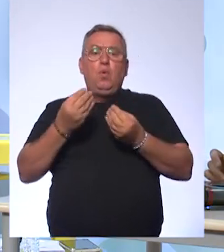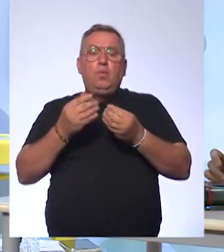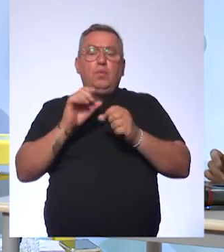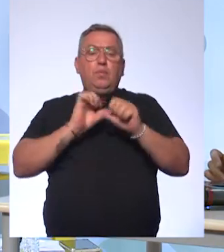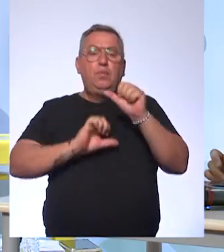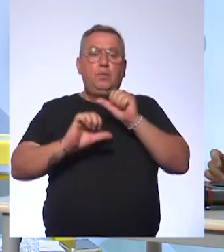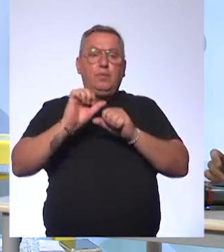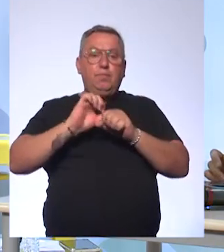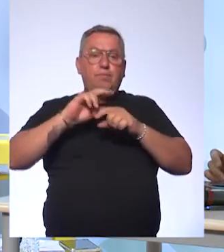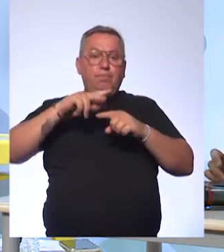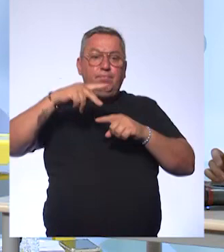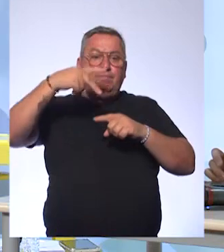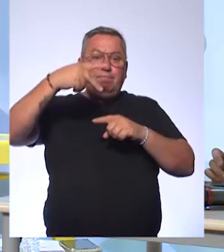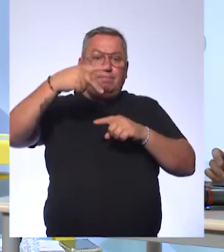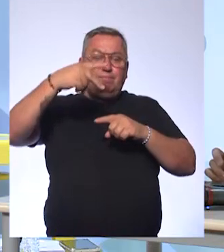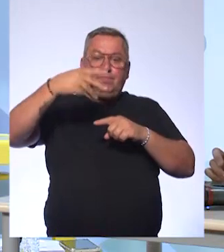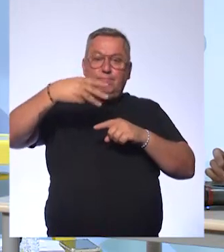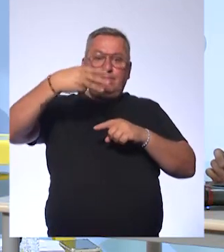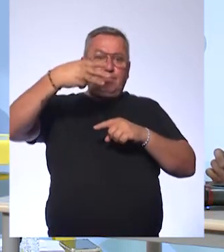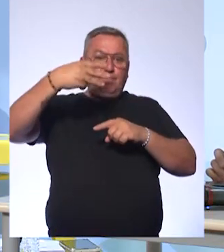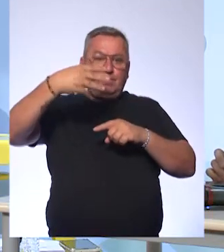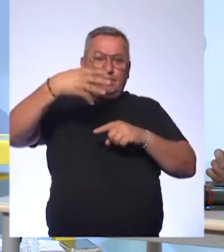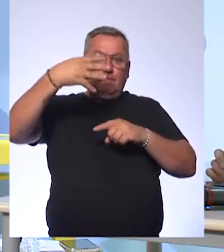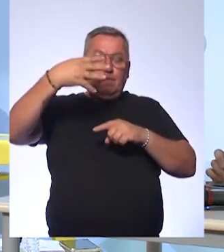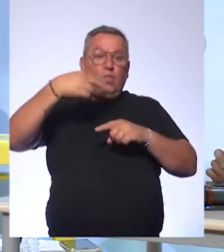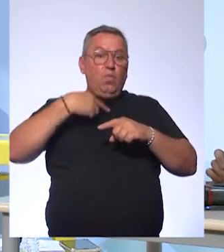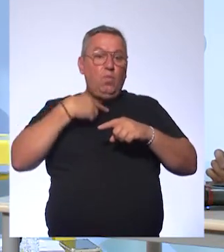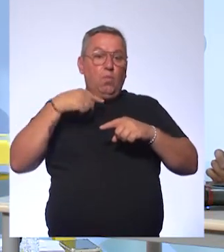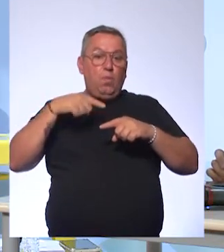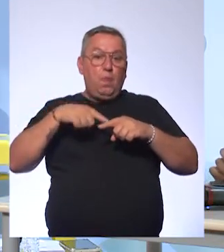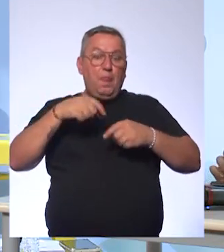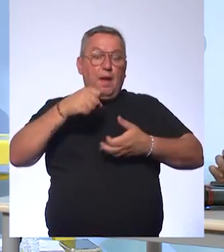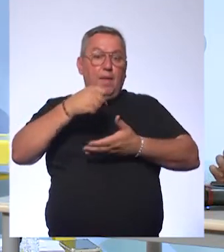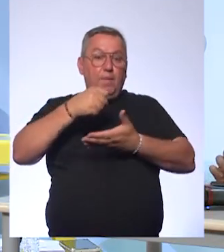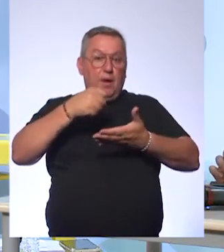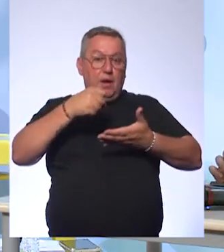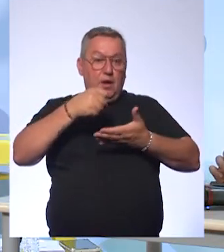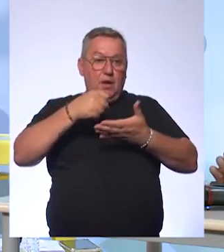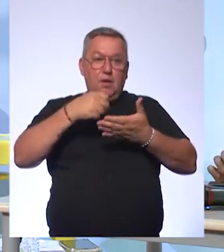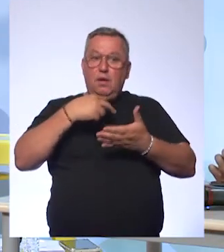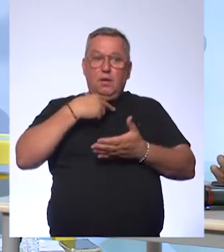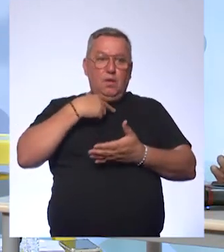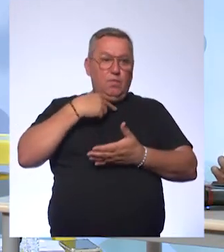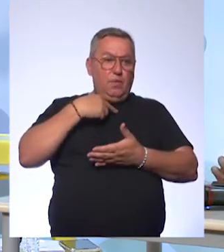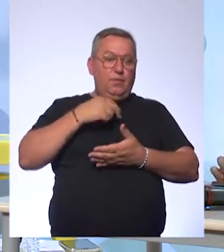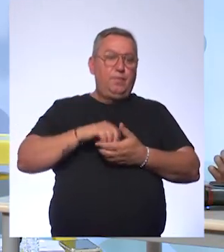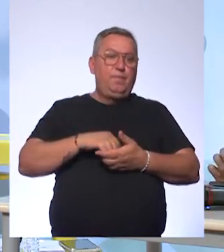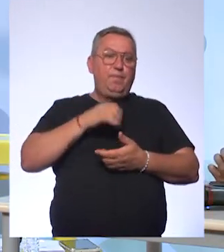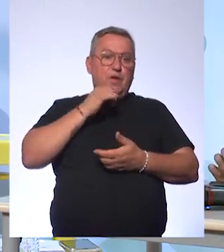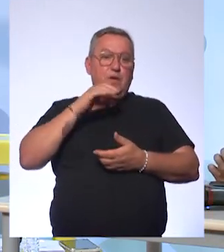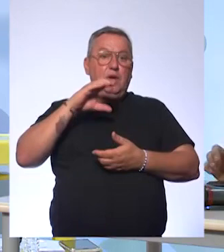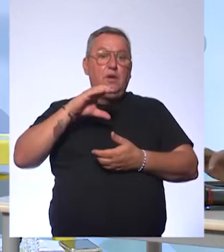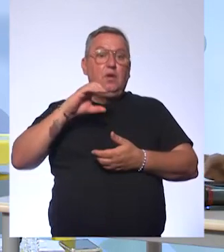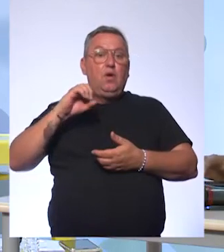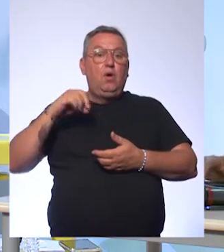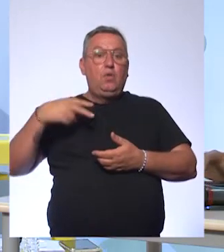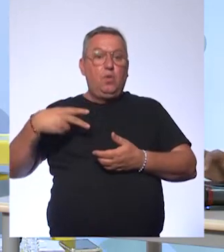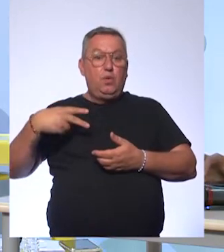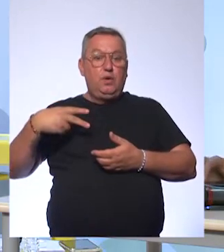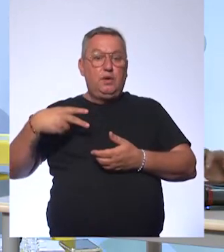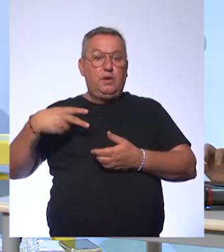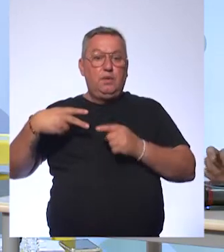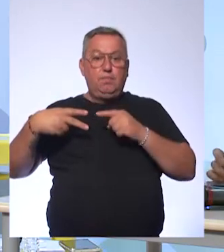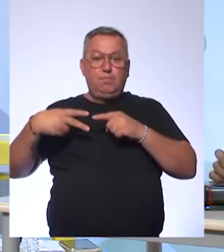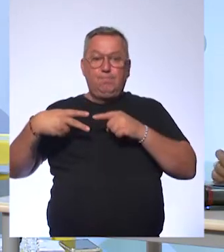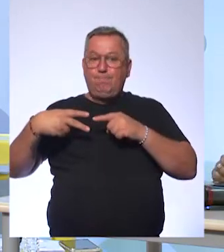alterar o número do coeficiente, você não pode alterar o número do índice, como aqui nós temos CO2, eu não posso